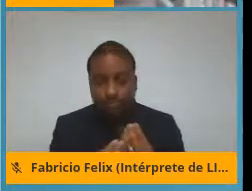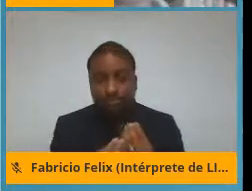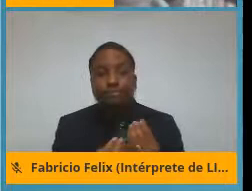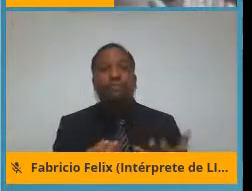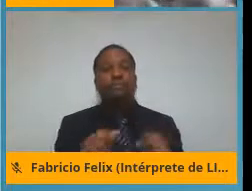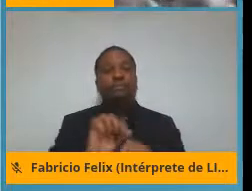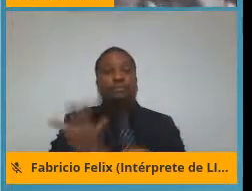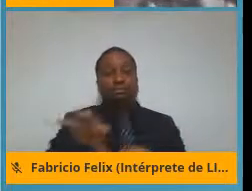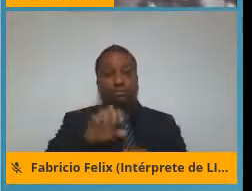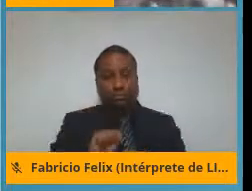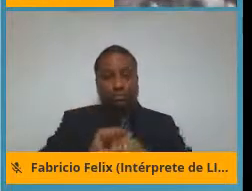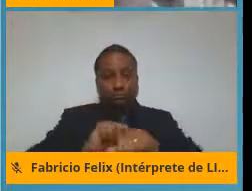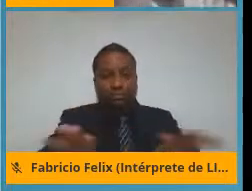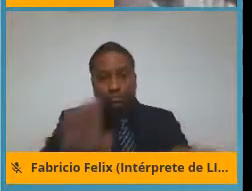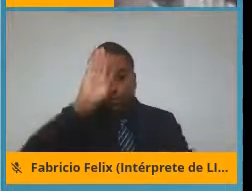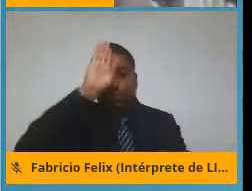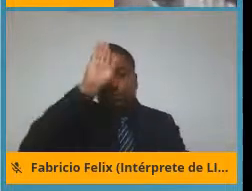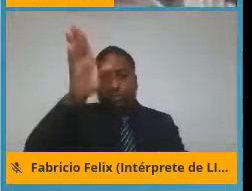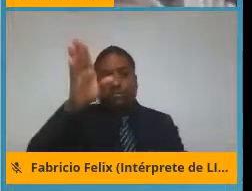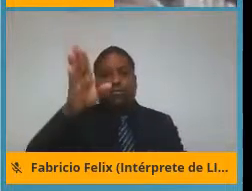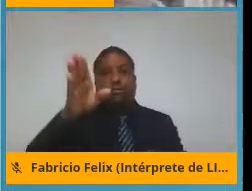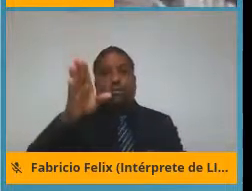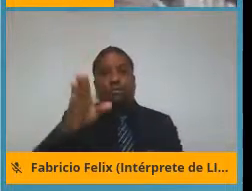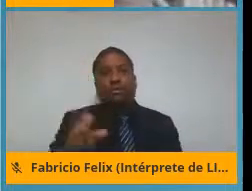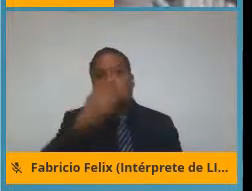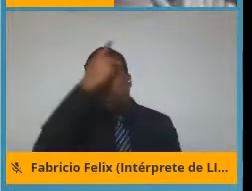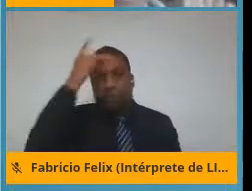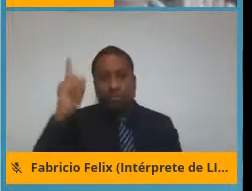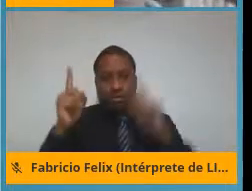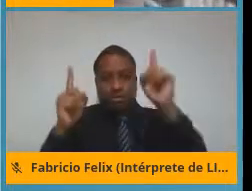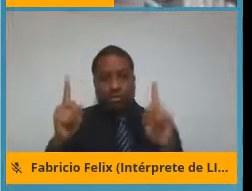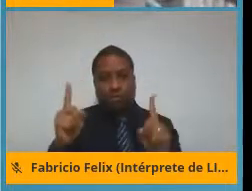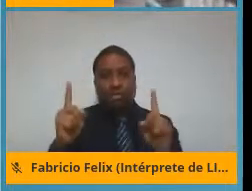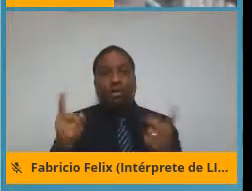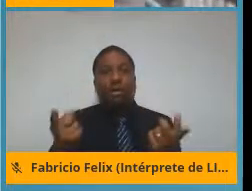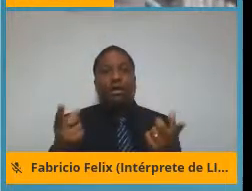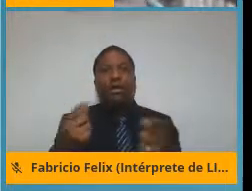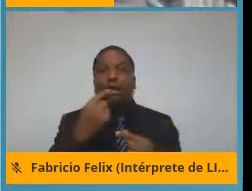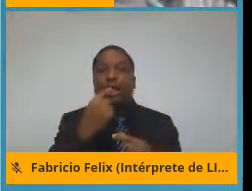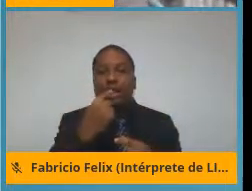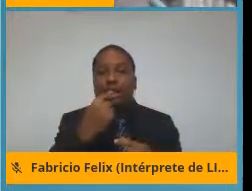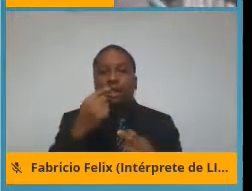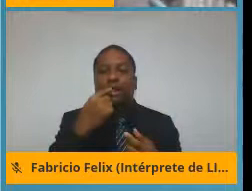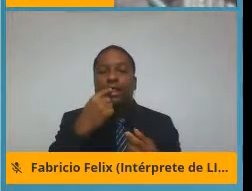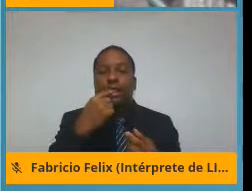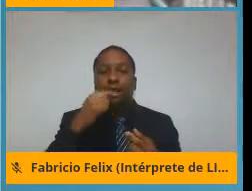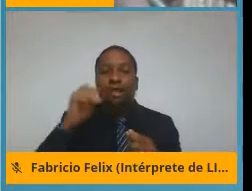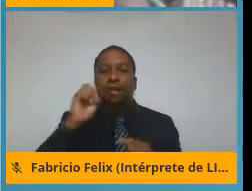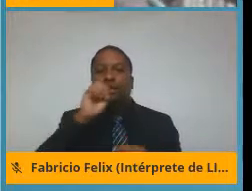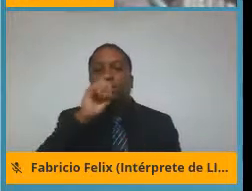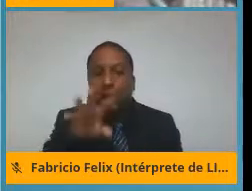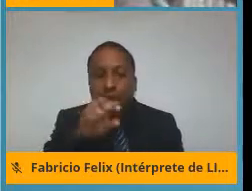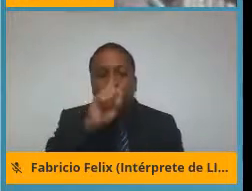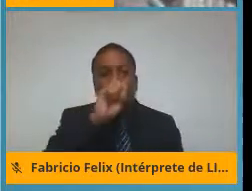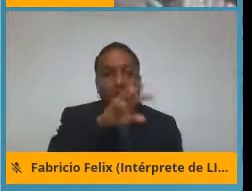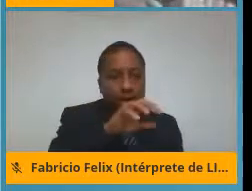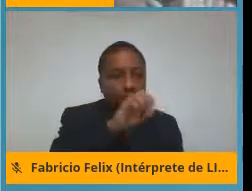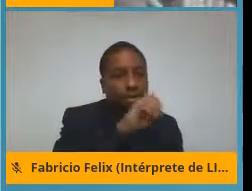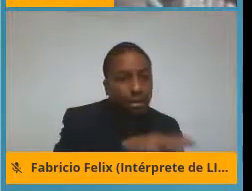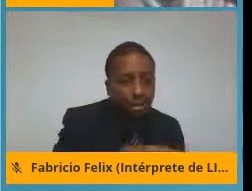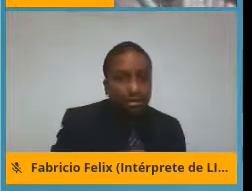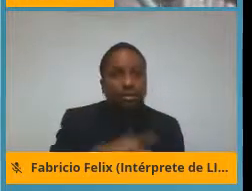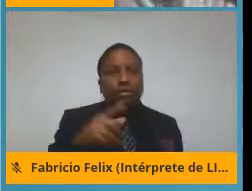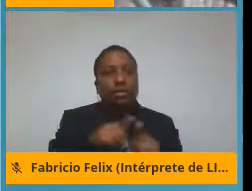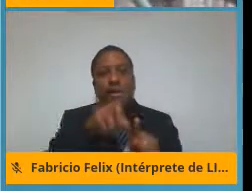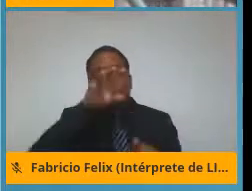principalmente por transmissão de pessoa a pessoa através de gotículas de saliva, gotículas respiratórias. Então, sempre que a gente